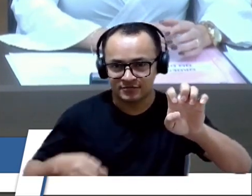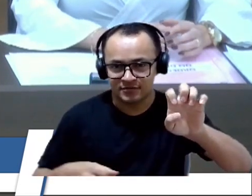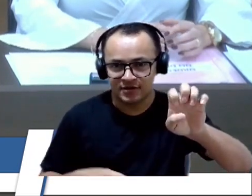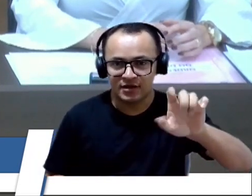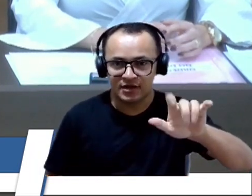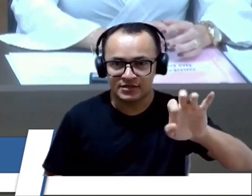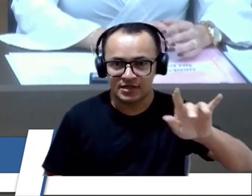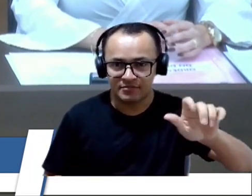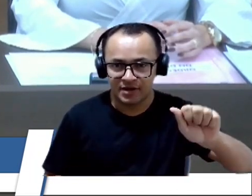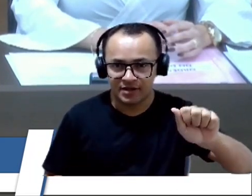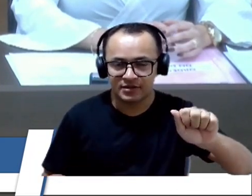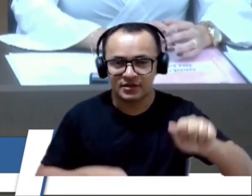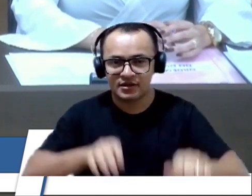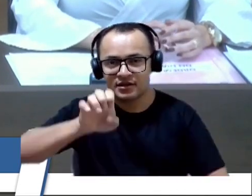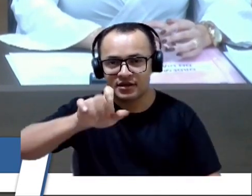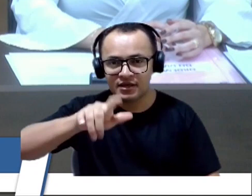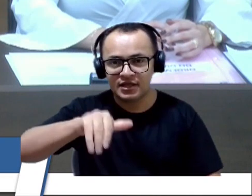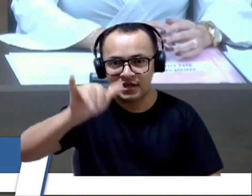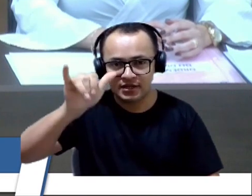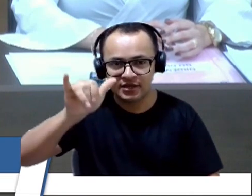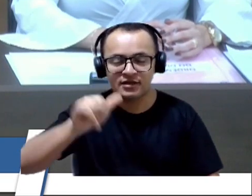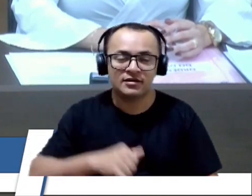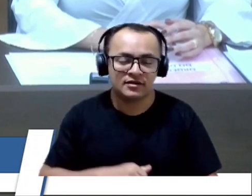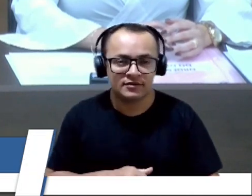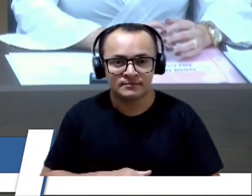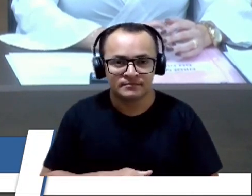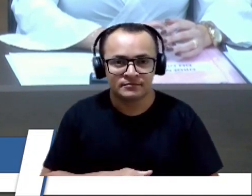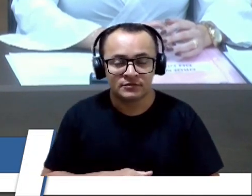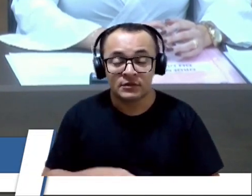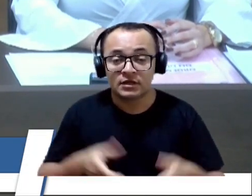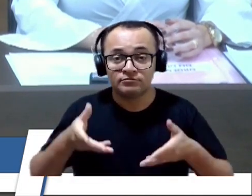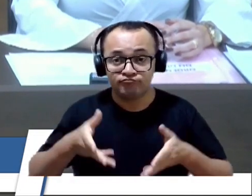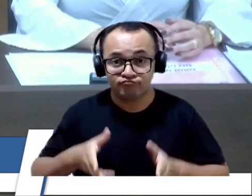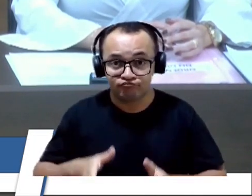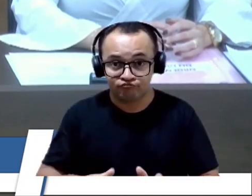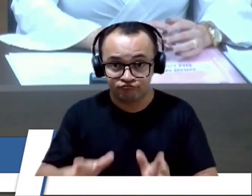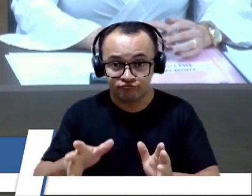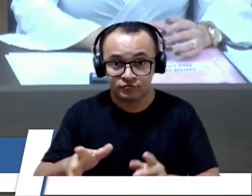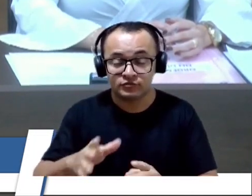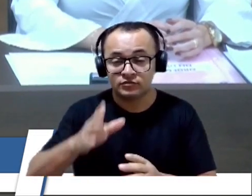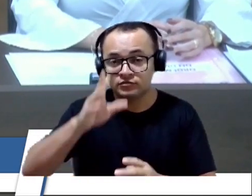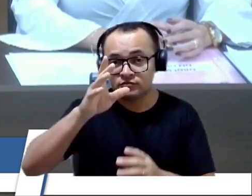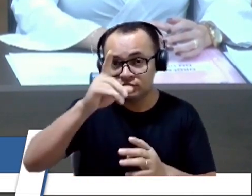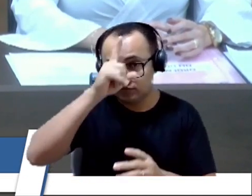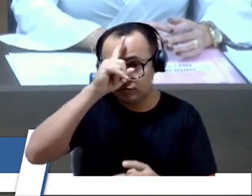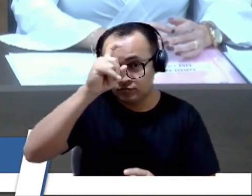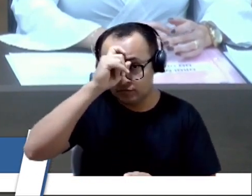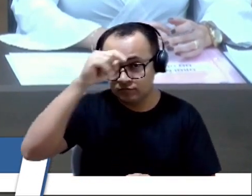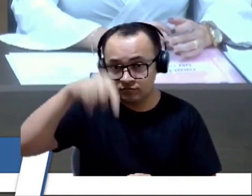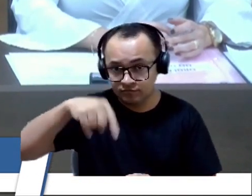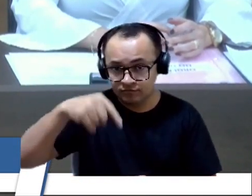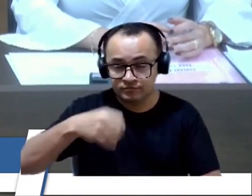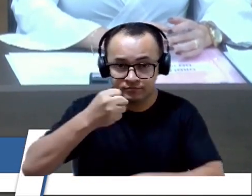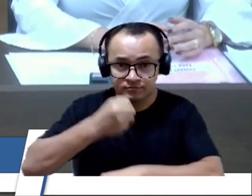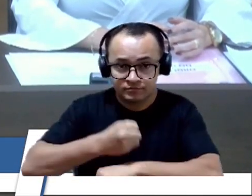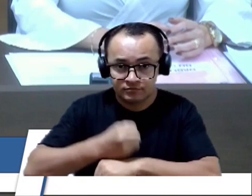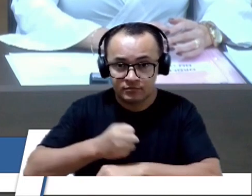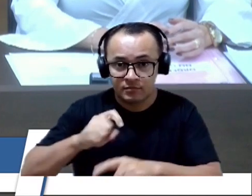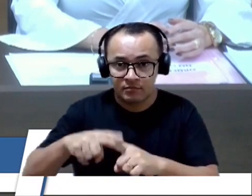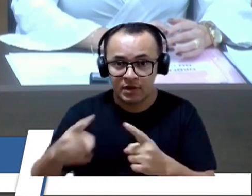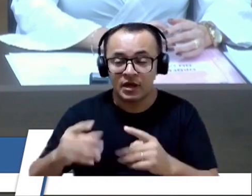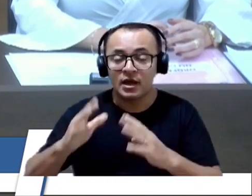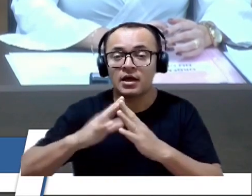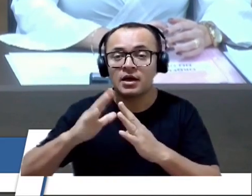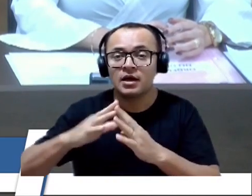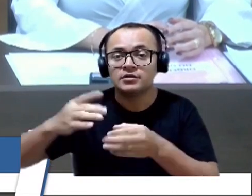Eli. Apesar de nascer em hospital do município, moravam na zona rural, em uma fazenda no vilarejo